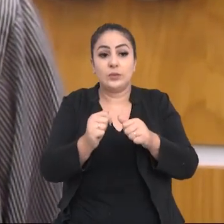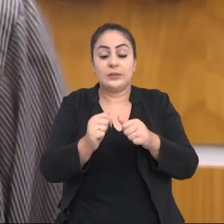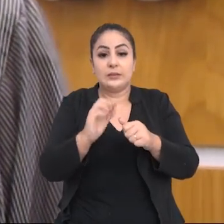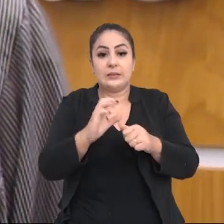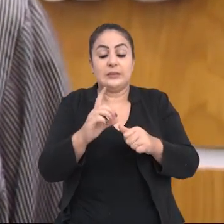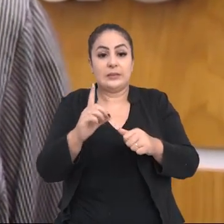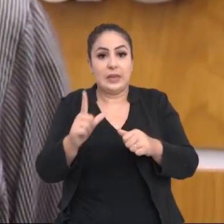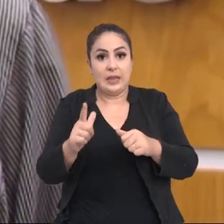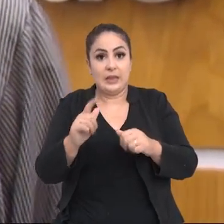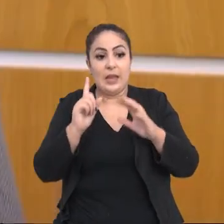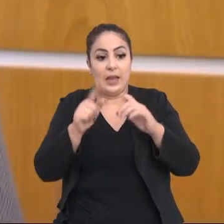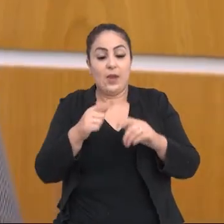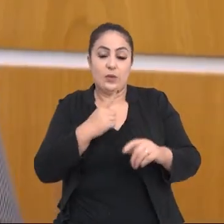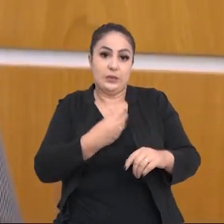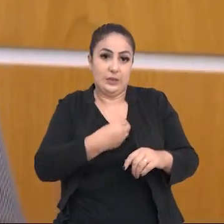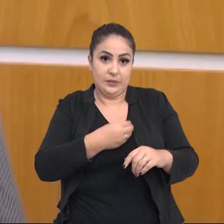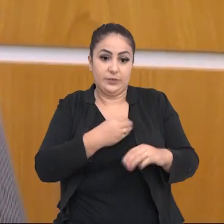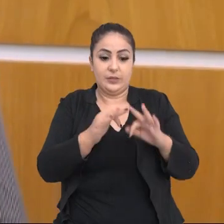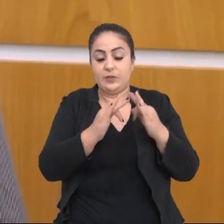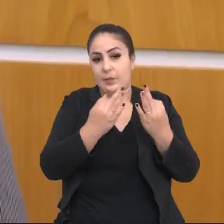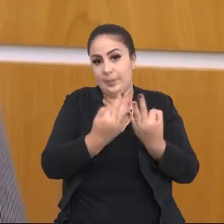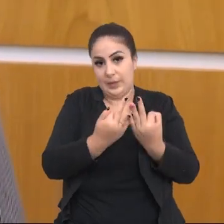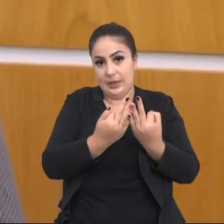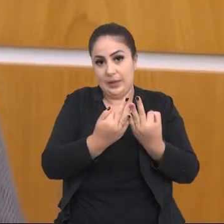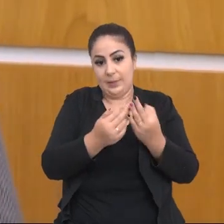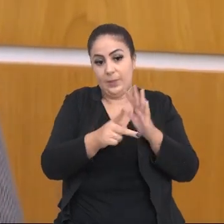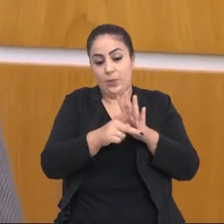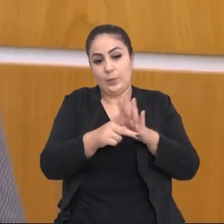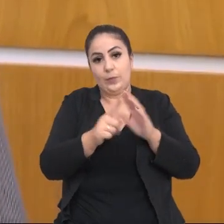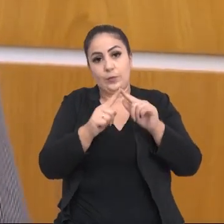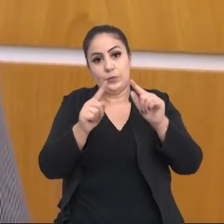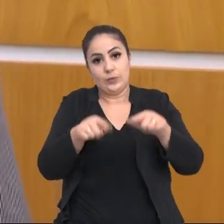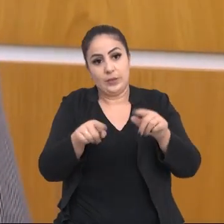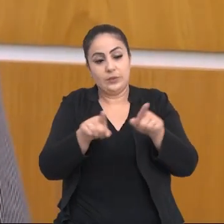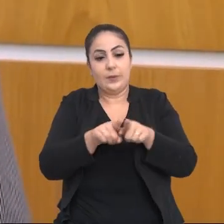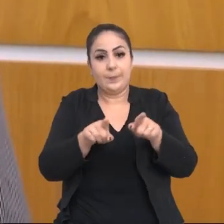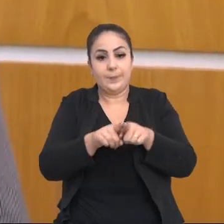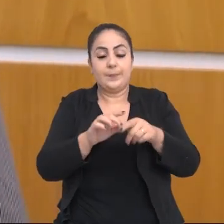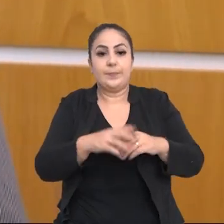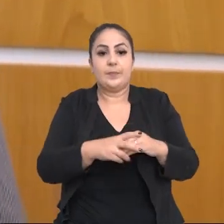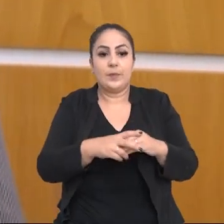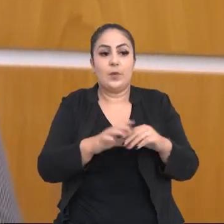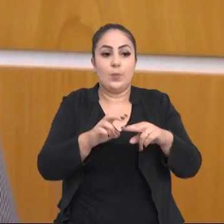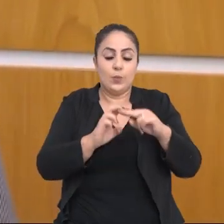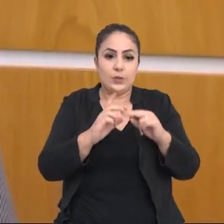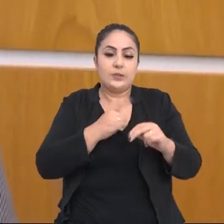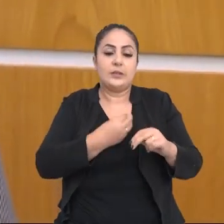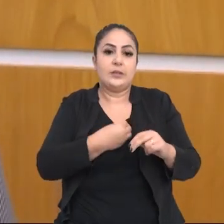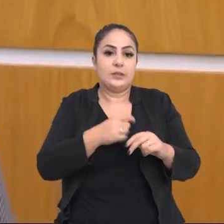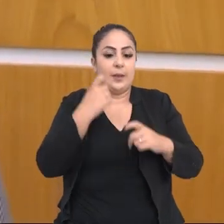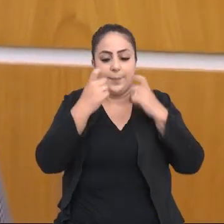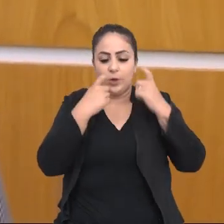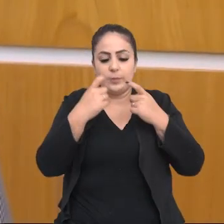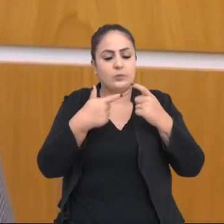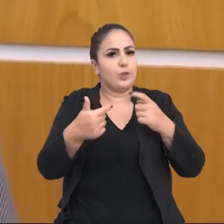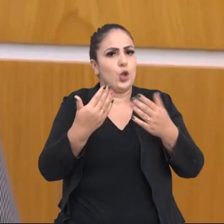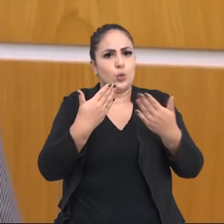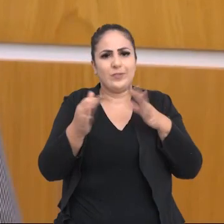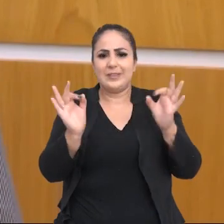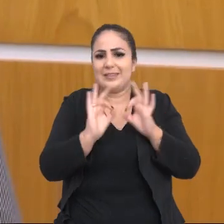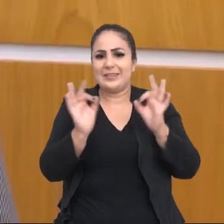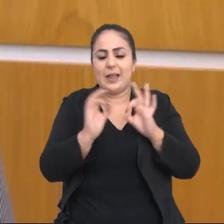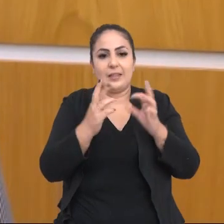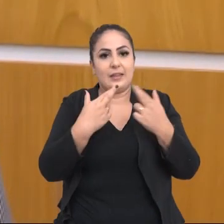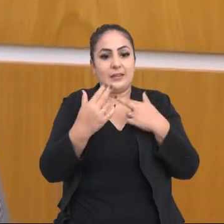CDL, são os que estão com seus familiares e os próprios funcionários também. Então existe essa preocupação, sem dúvida nenhuma,